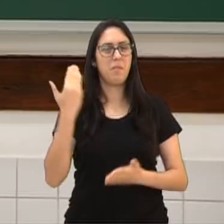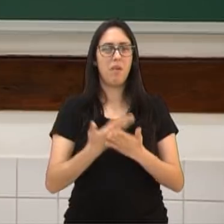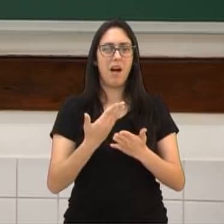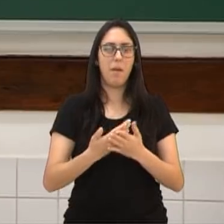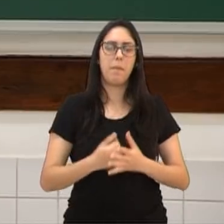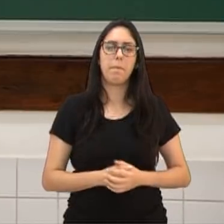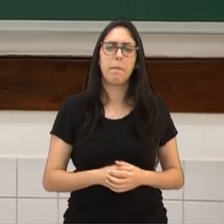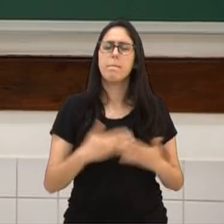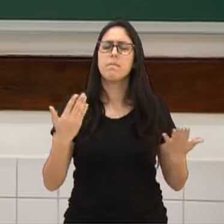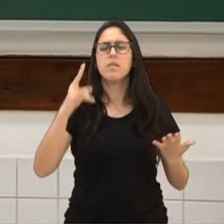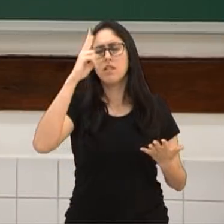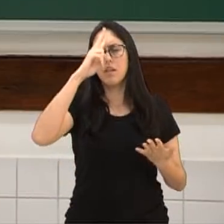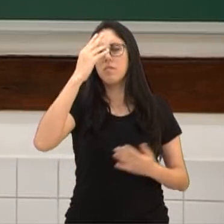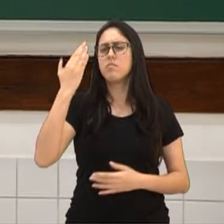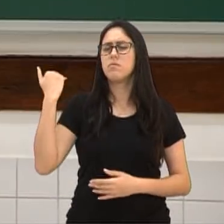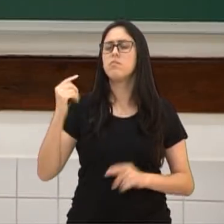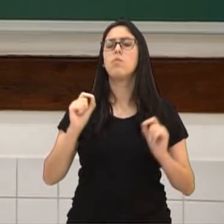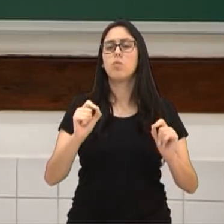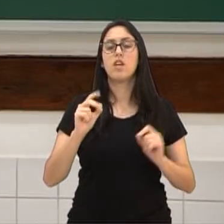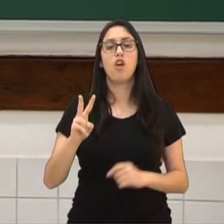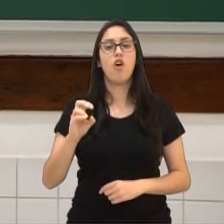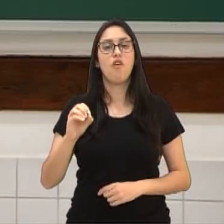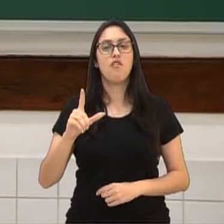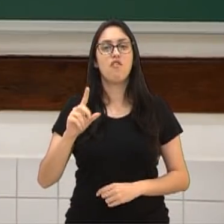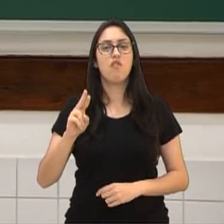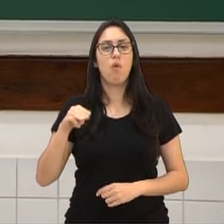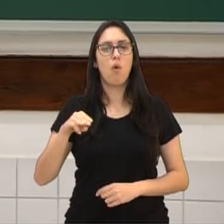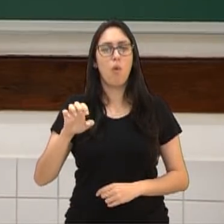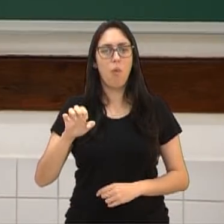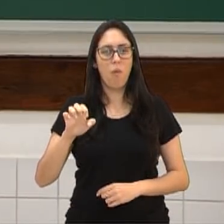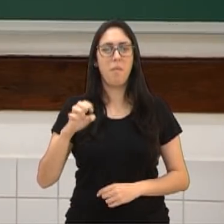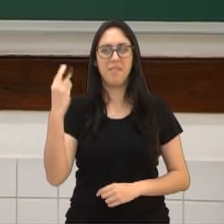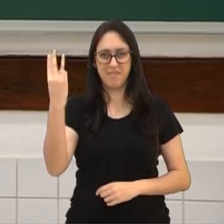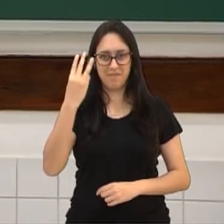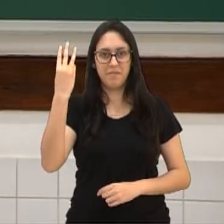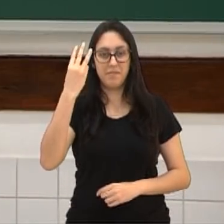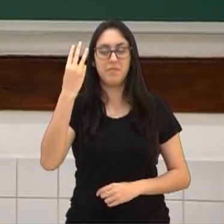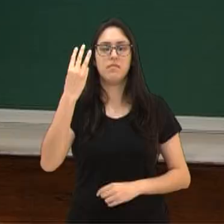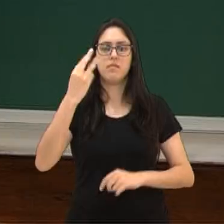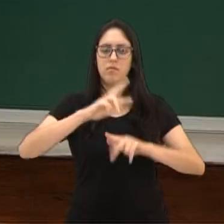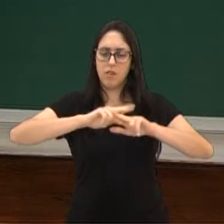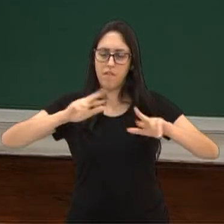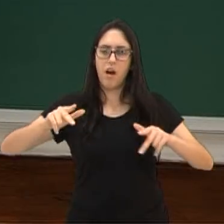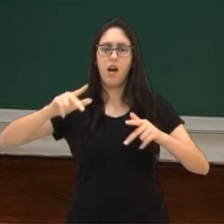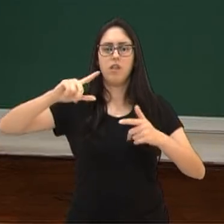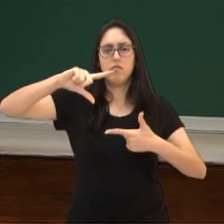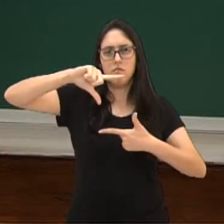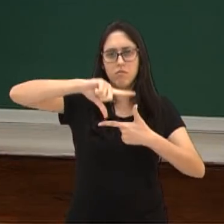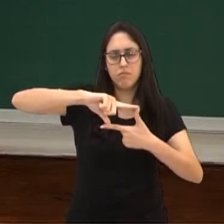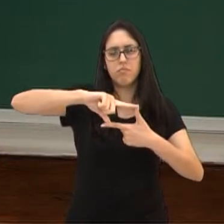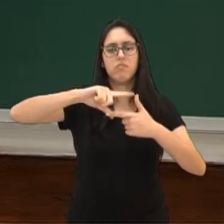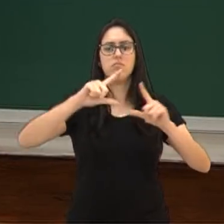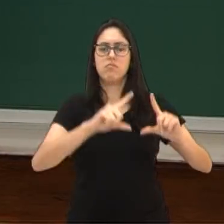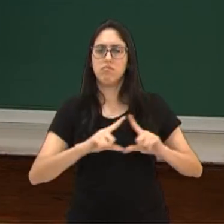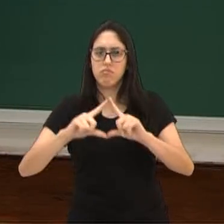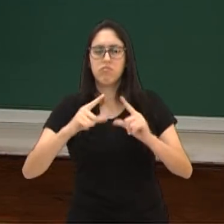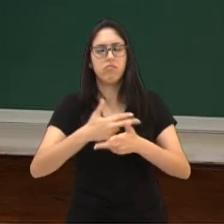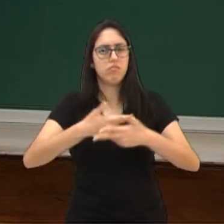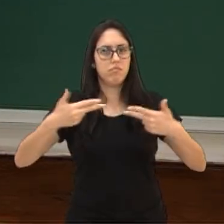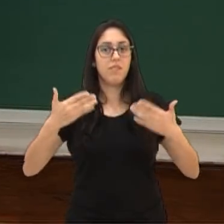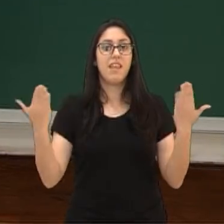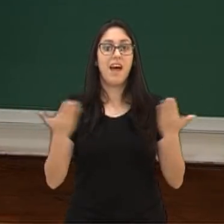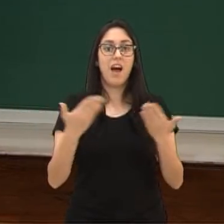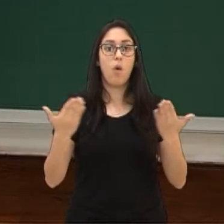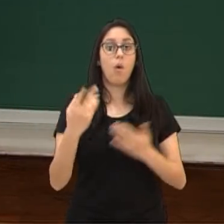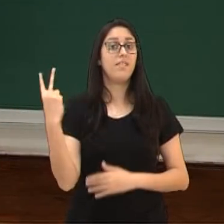trabalhando? Volume de sólidos geométricos. E hoje? Hoje vamos ter a parte 2. Vamos